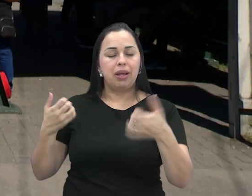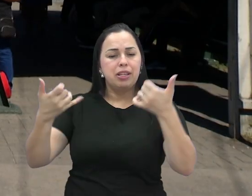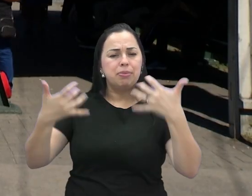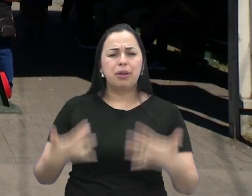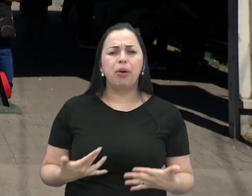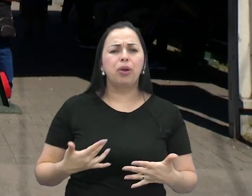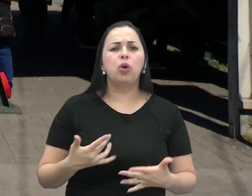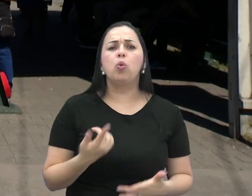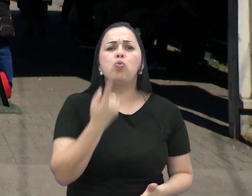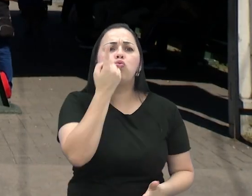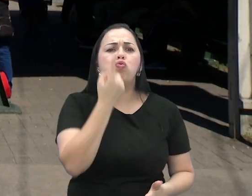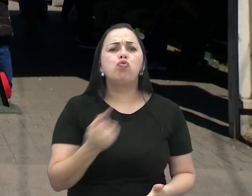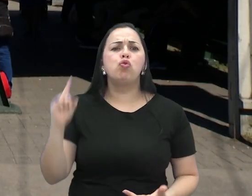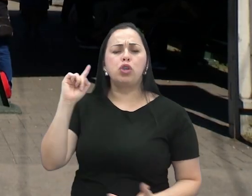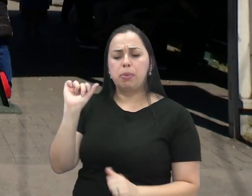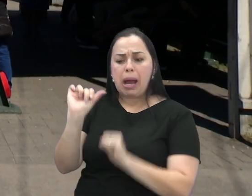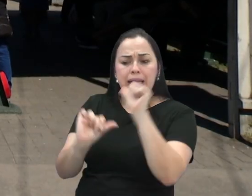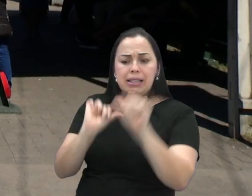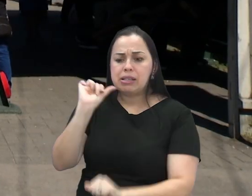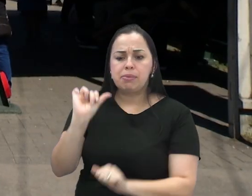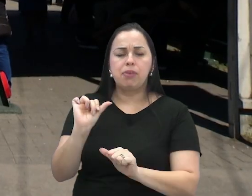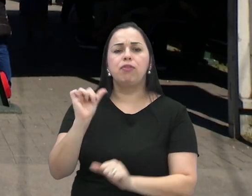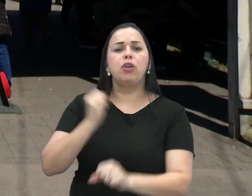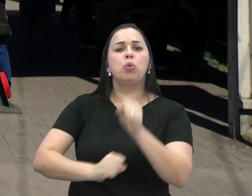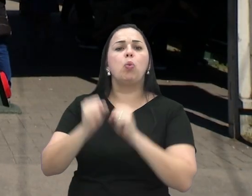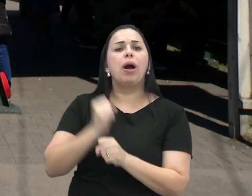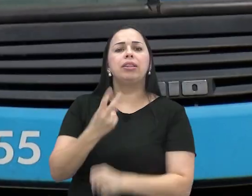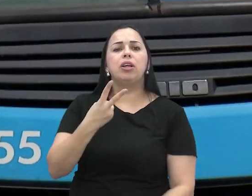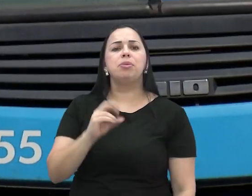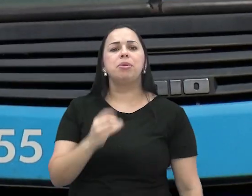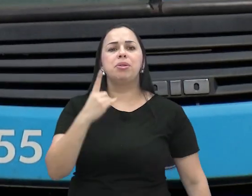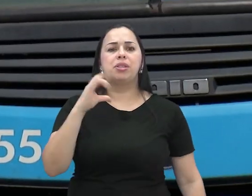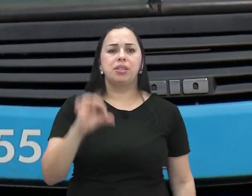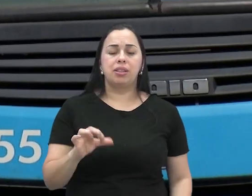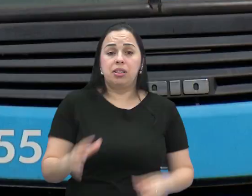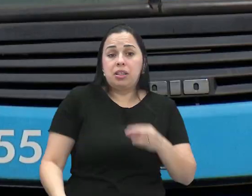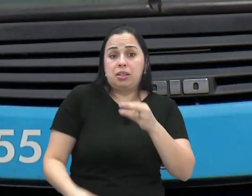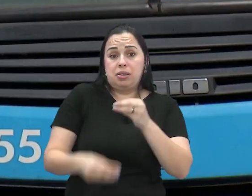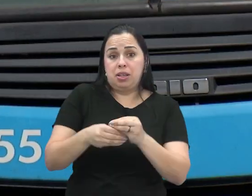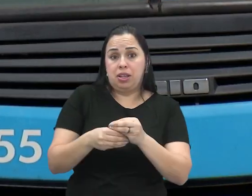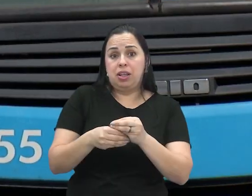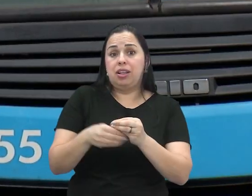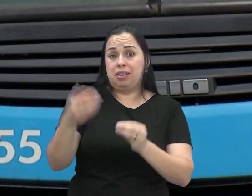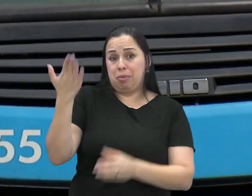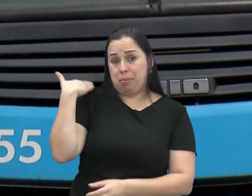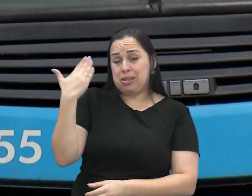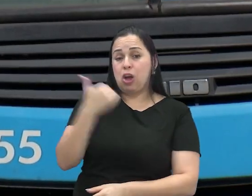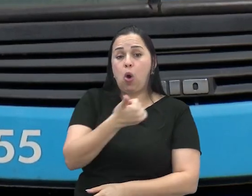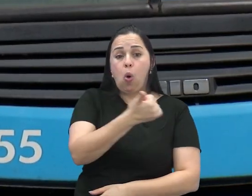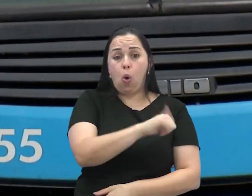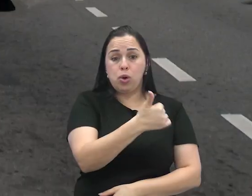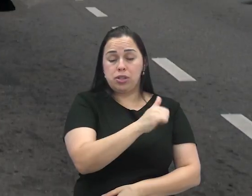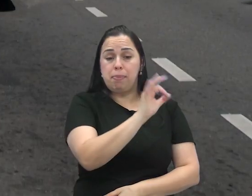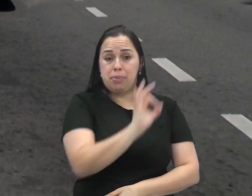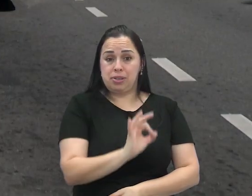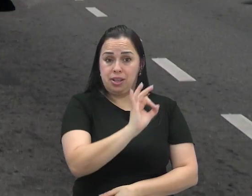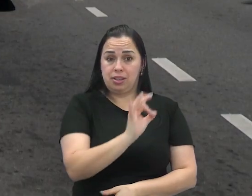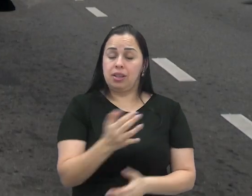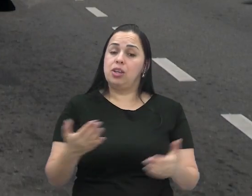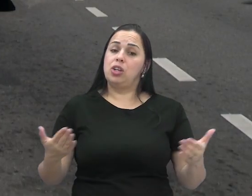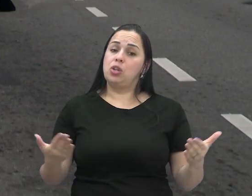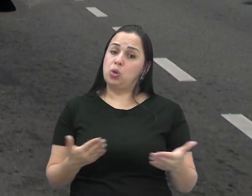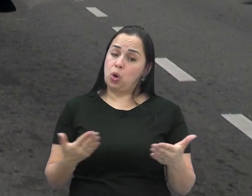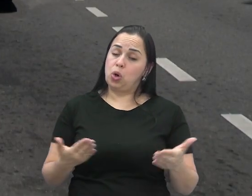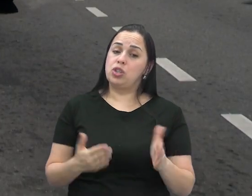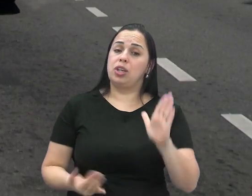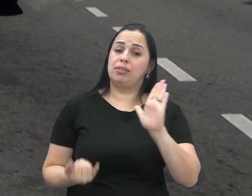último reajuste na passagem havia sido em 2019 e o valor acrescido foi de 11%. Porcentagem